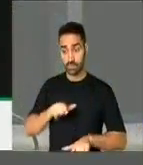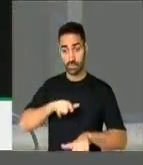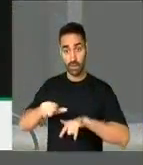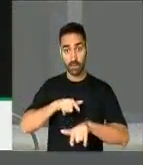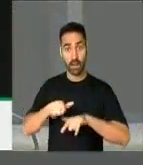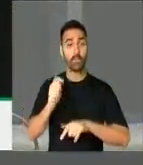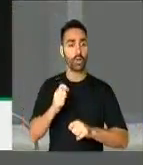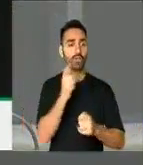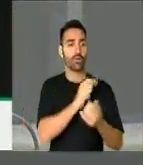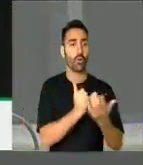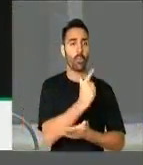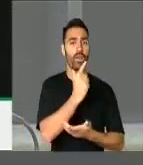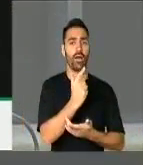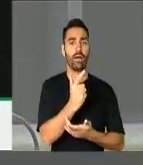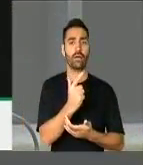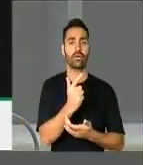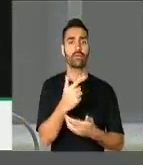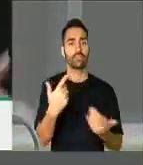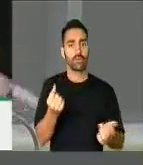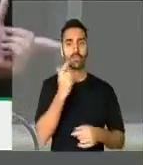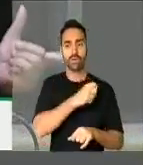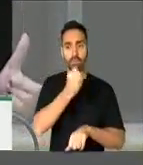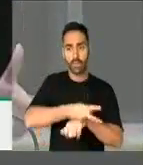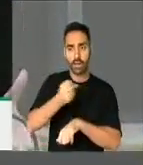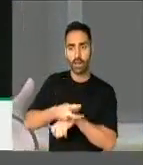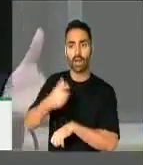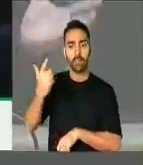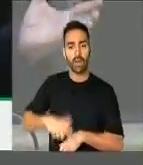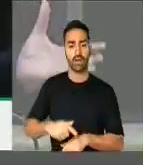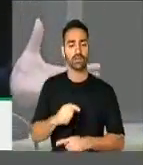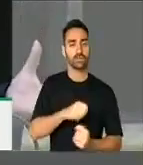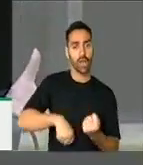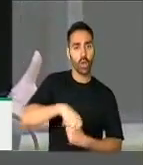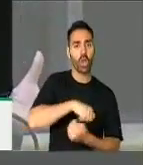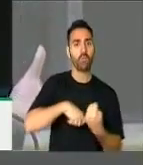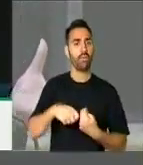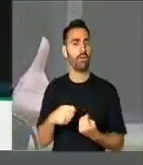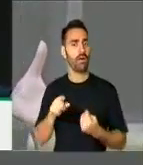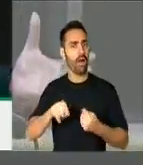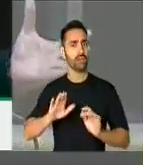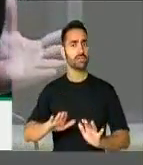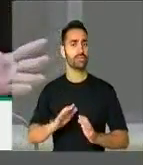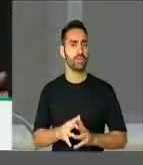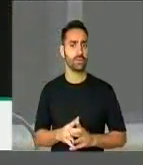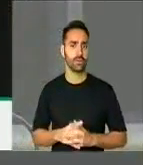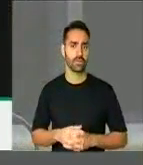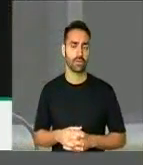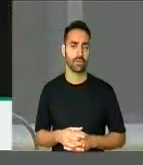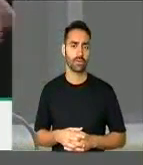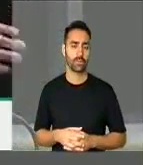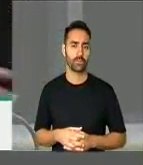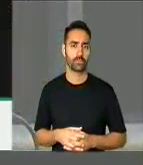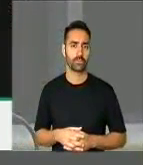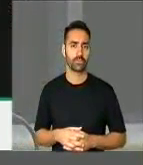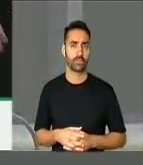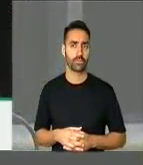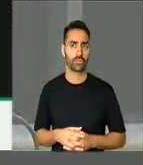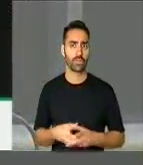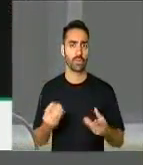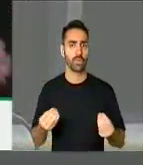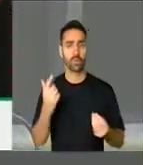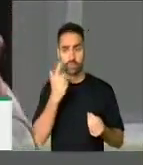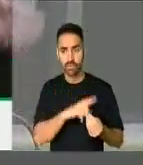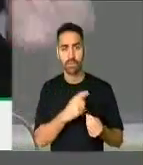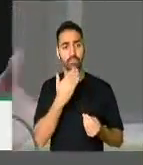de compra, produz mais, emprega mais e a economia gira. Essa é a fórmula. É a fórmula, inclusive,